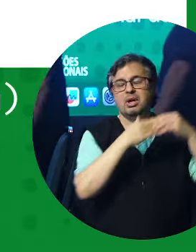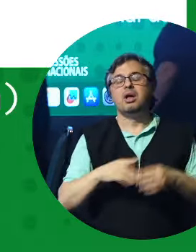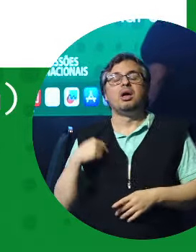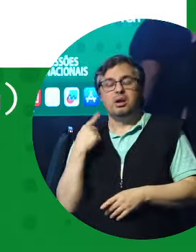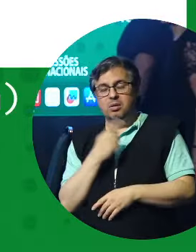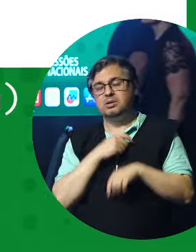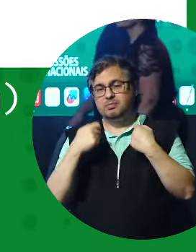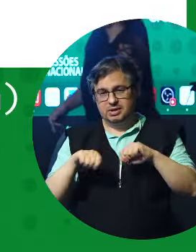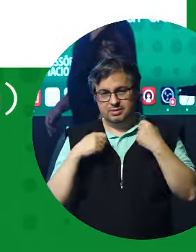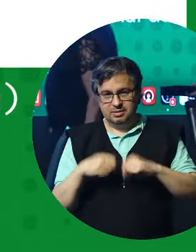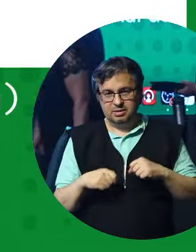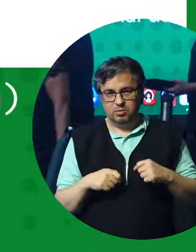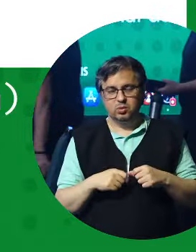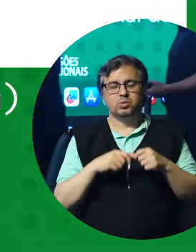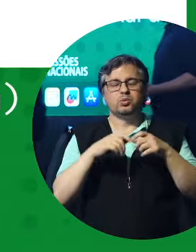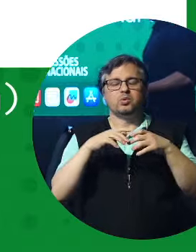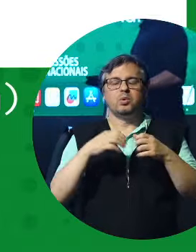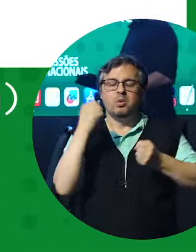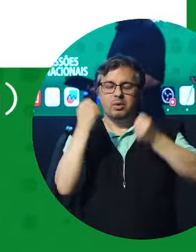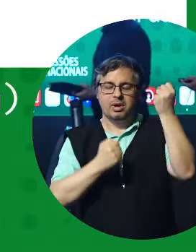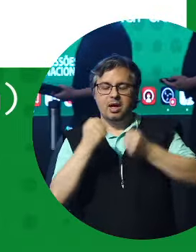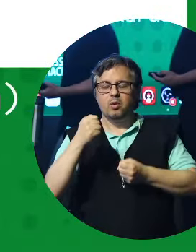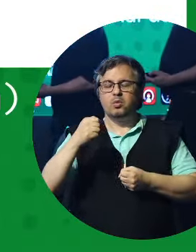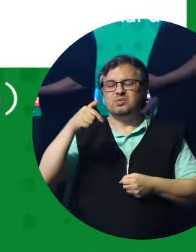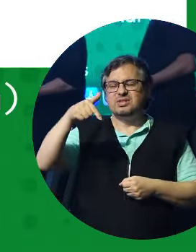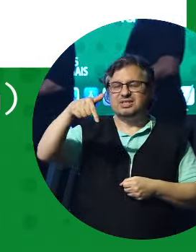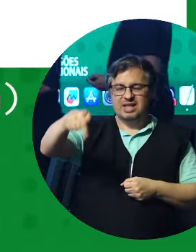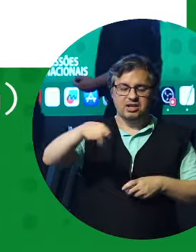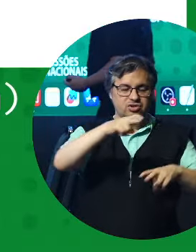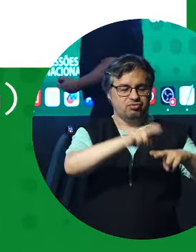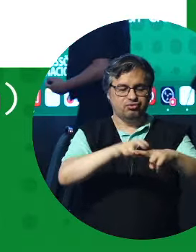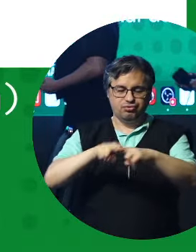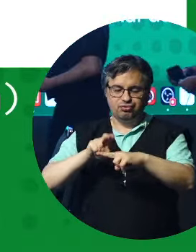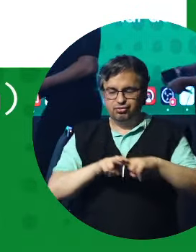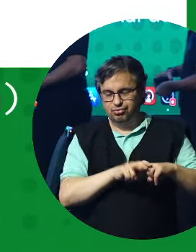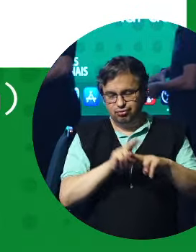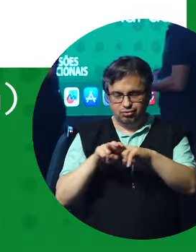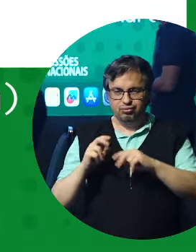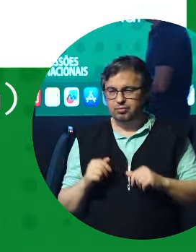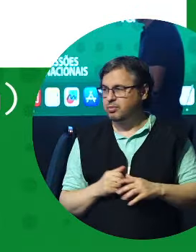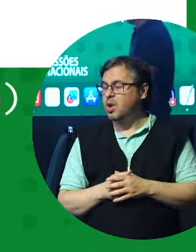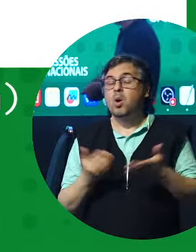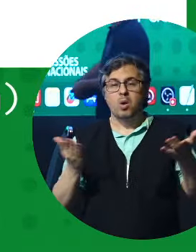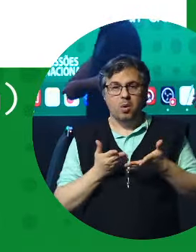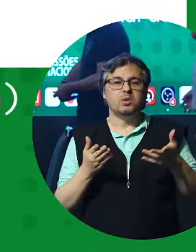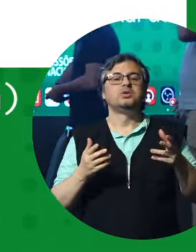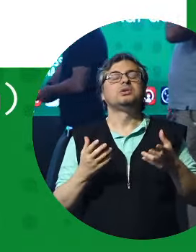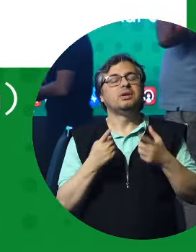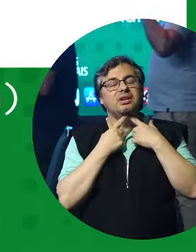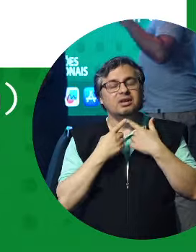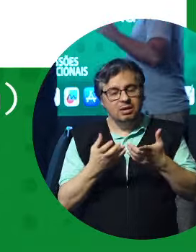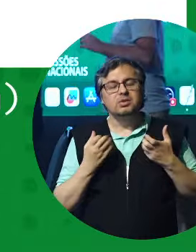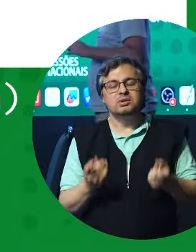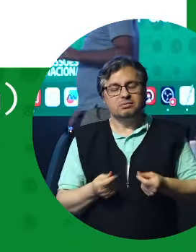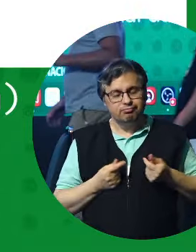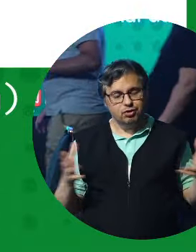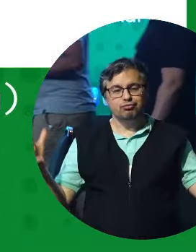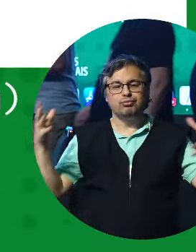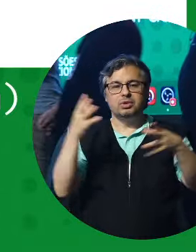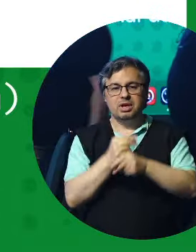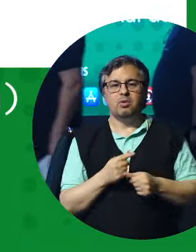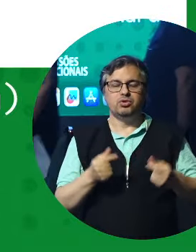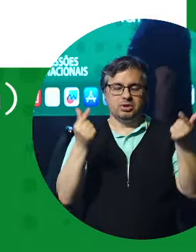de um veículo de 7 lugares. E hoje nós podemos juntos aqui... levantar esse recurso para levantar. Terceira assembleia